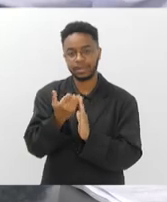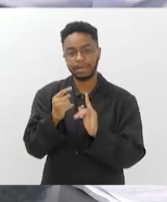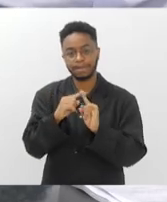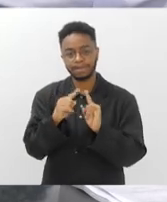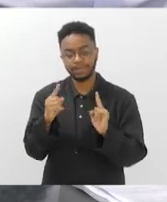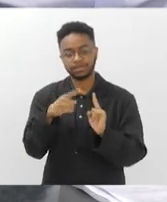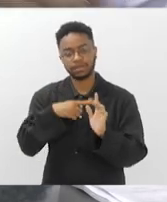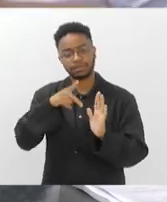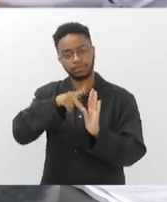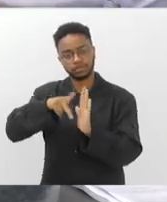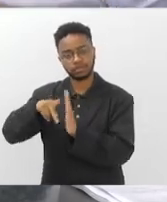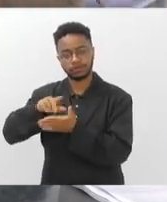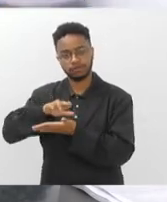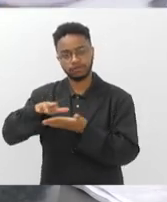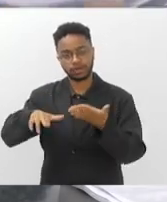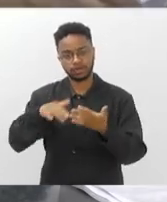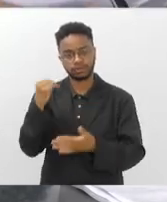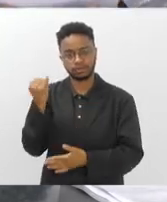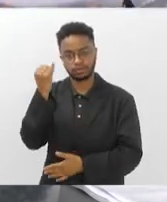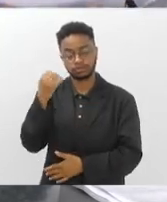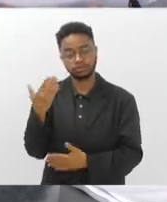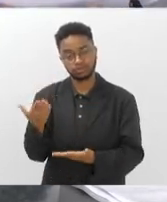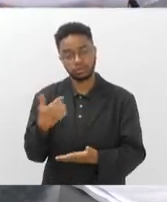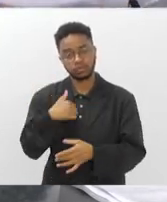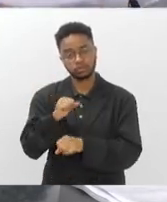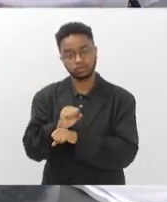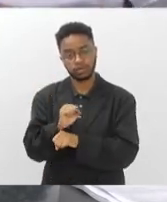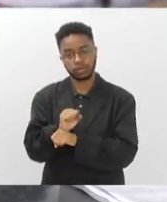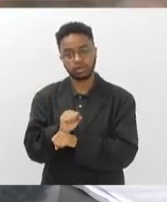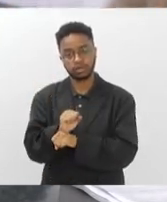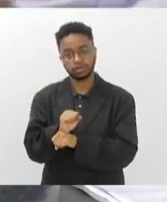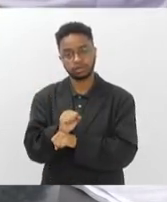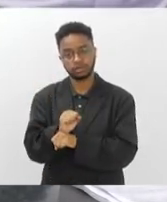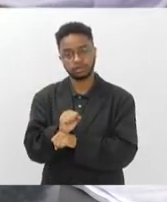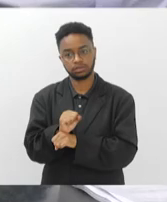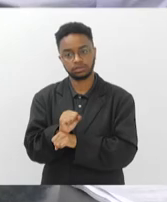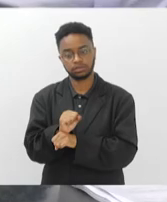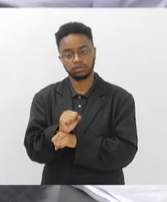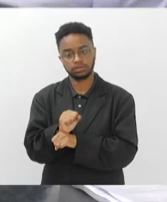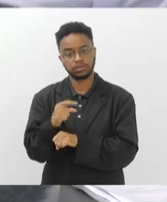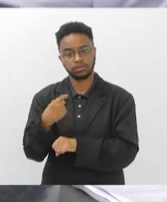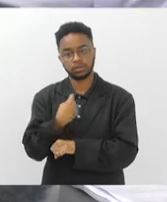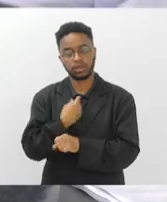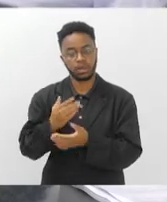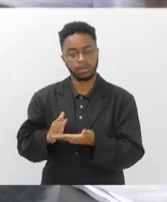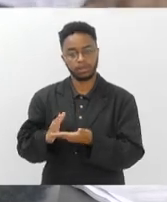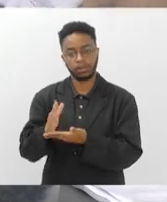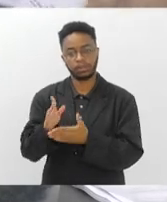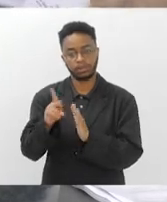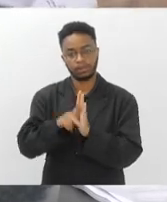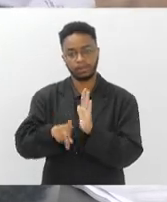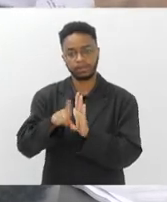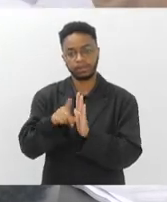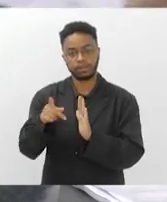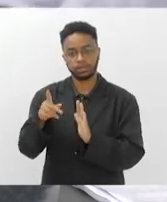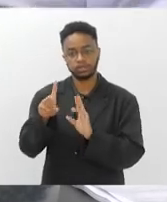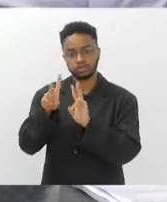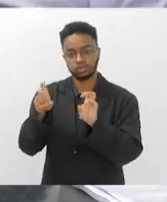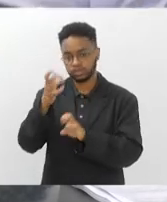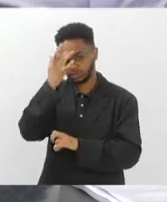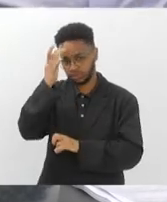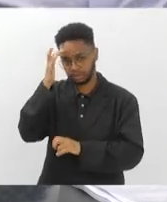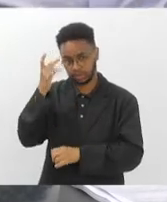projetos importantes. Então, eu esperei a gente chegar aqui e, naturalmente, aprovarmos o projeto de saúde mental da deputada